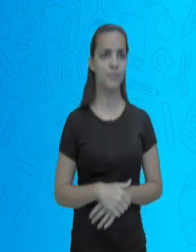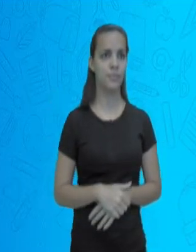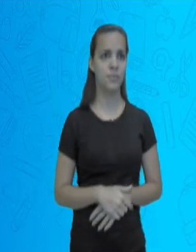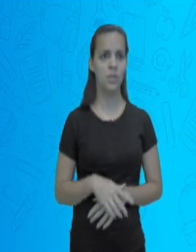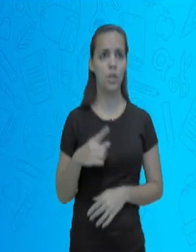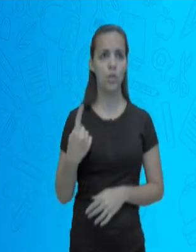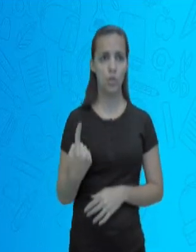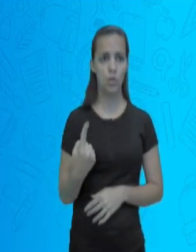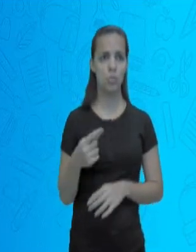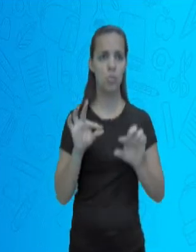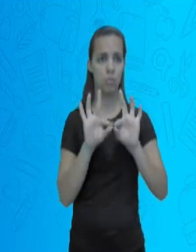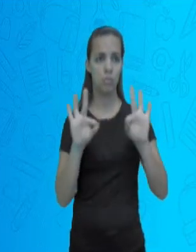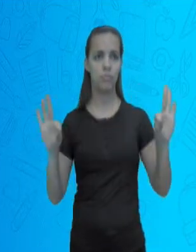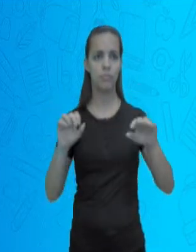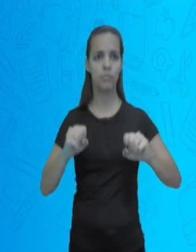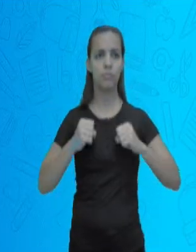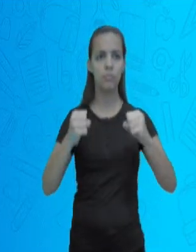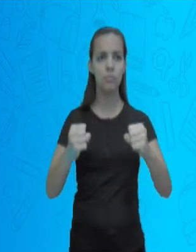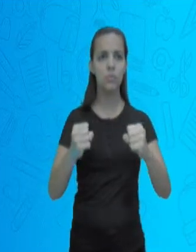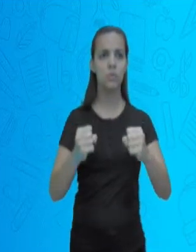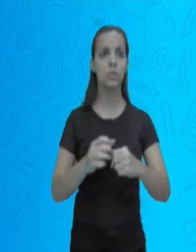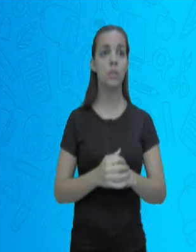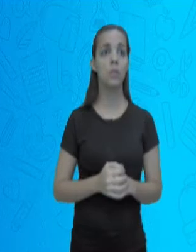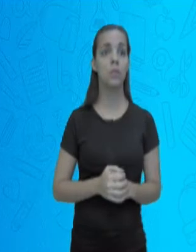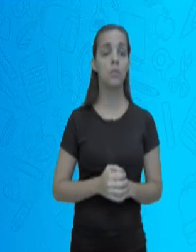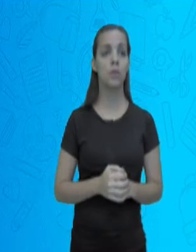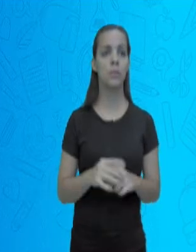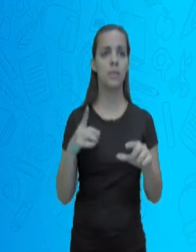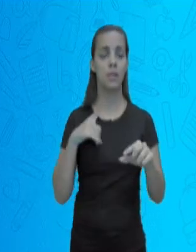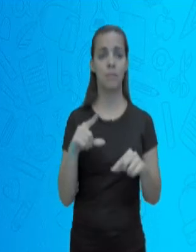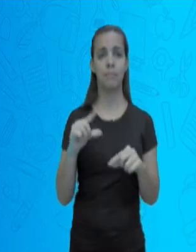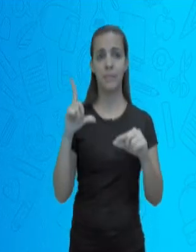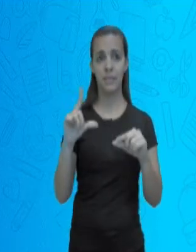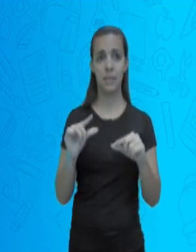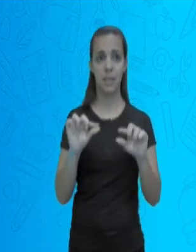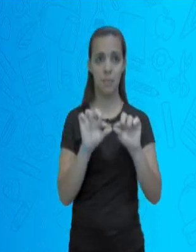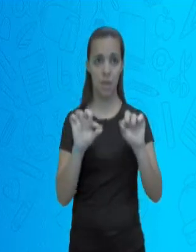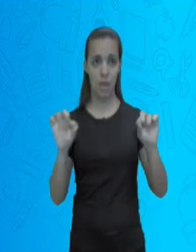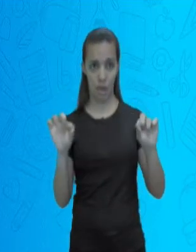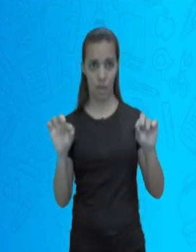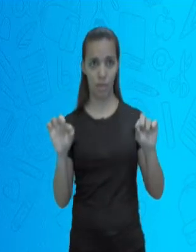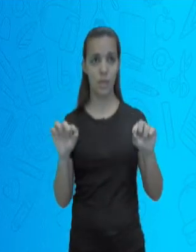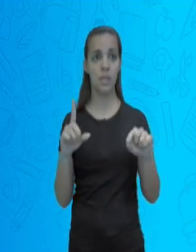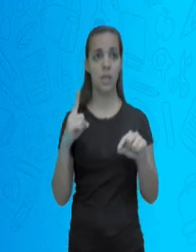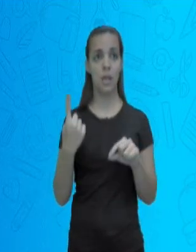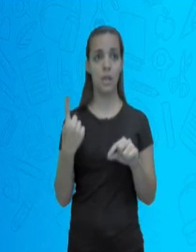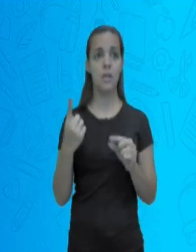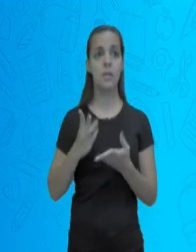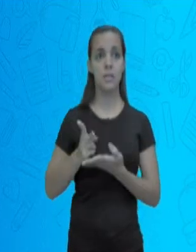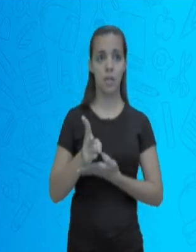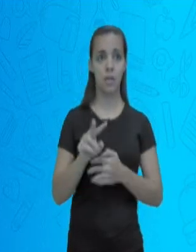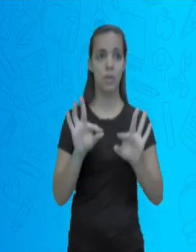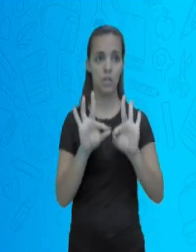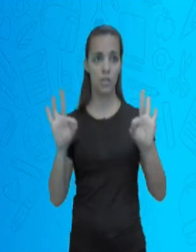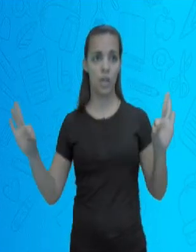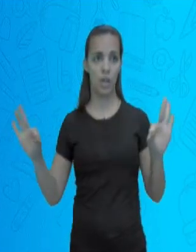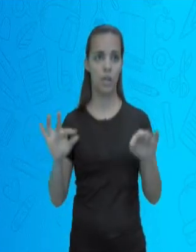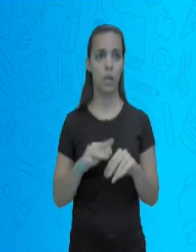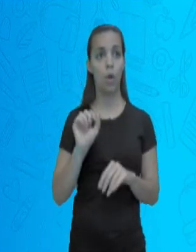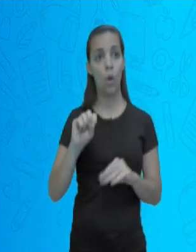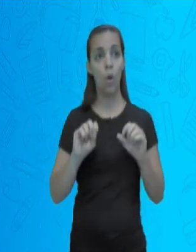uma reta, podemos obter semirretas e segmentos de reta. Um ponto P em uma